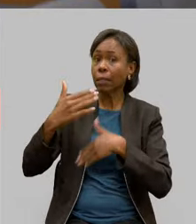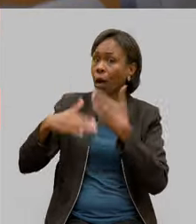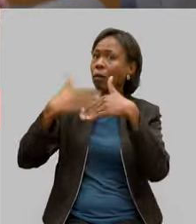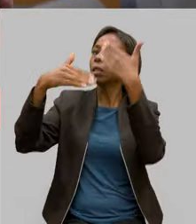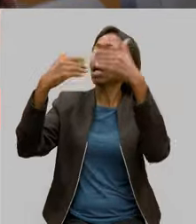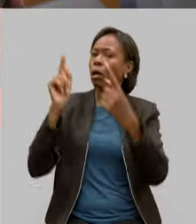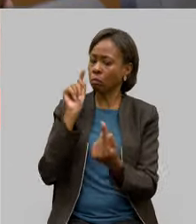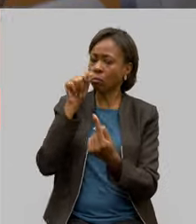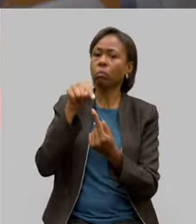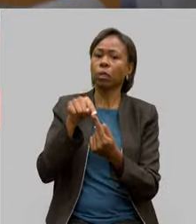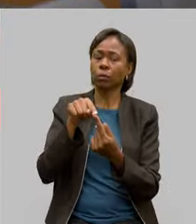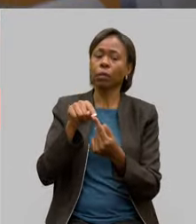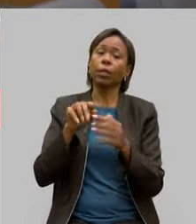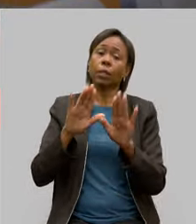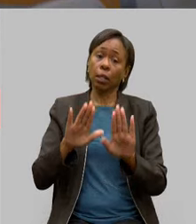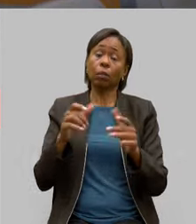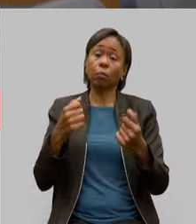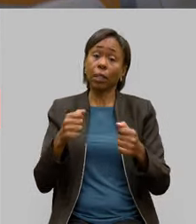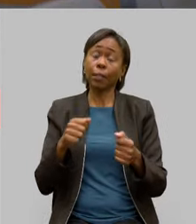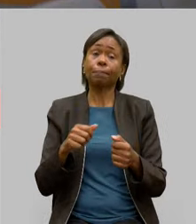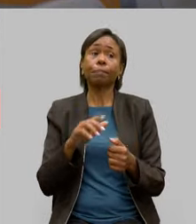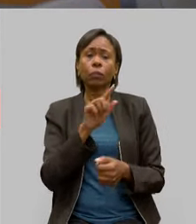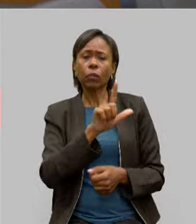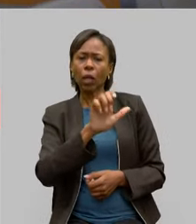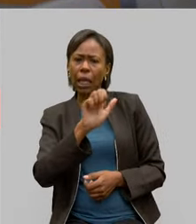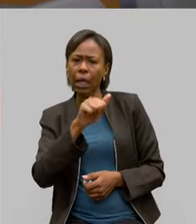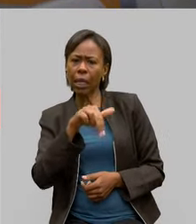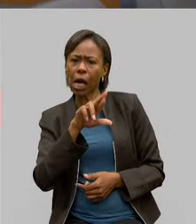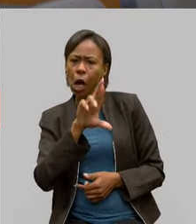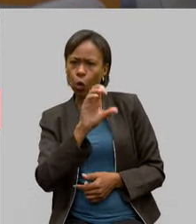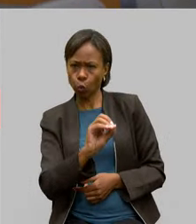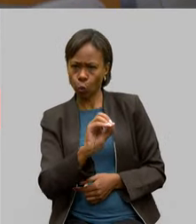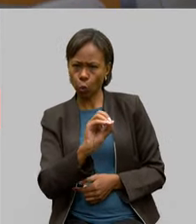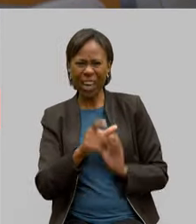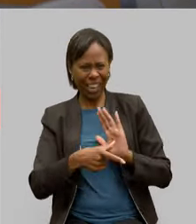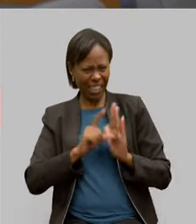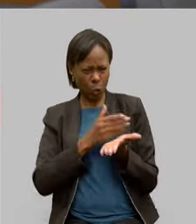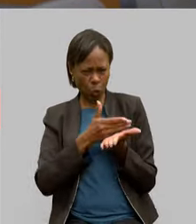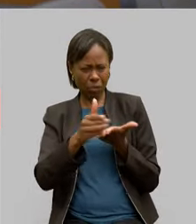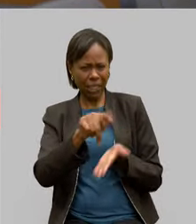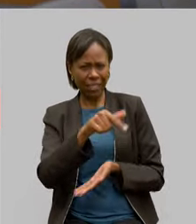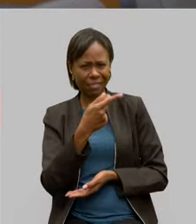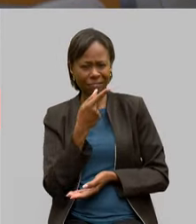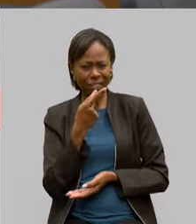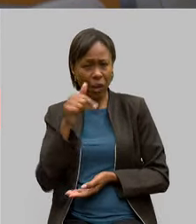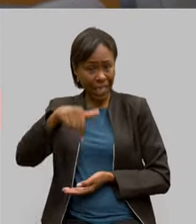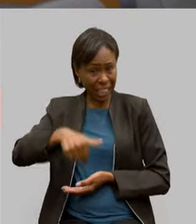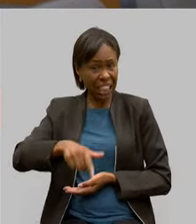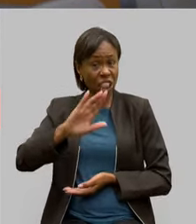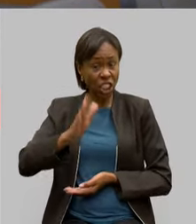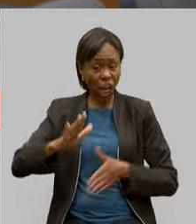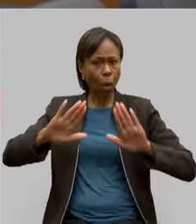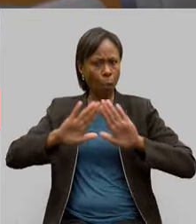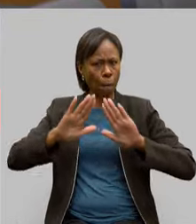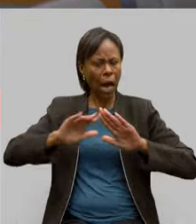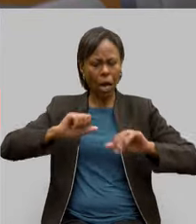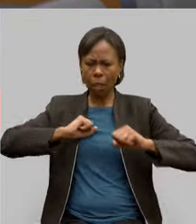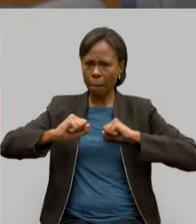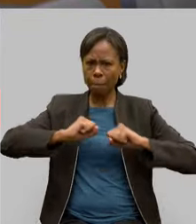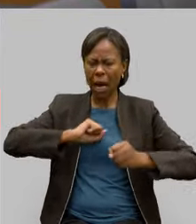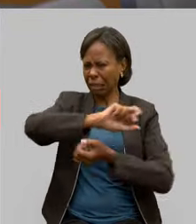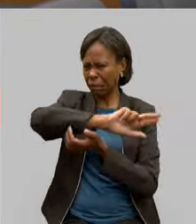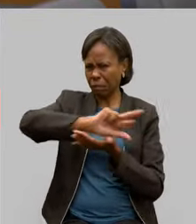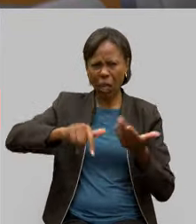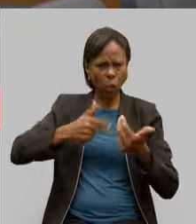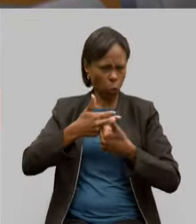gente revê o Leandro no início mostrou determinados eventos que já aconteceram nessa casa debates a vinda